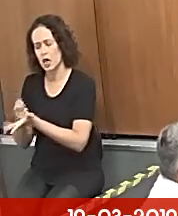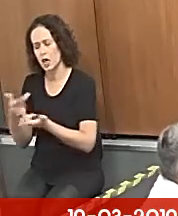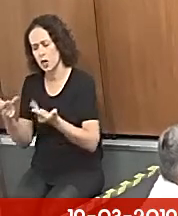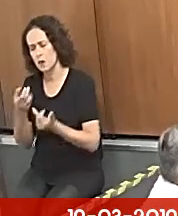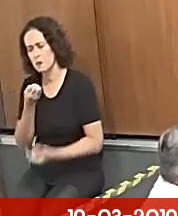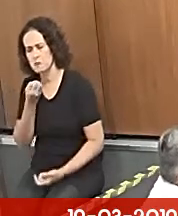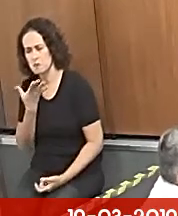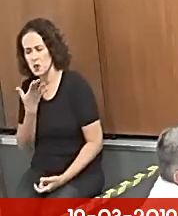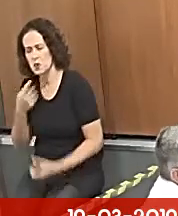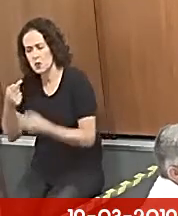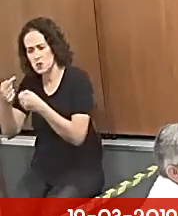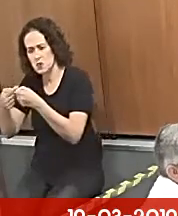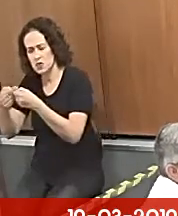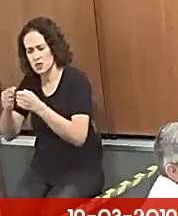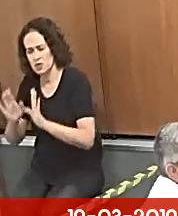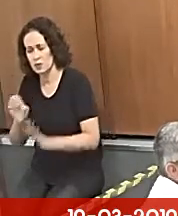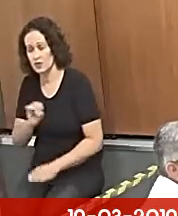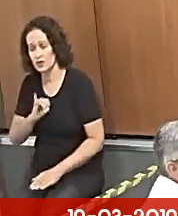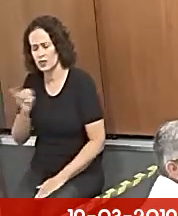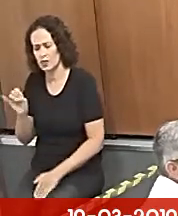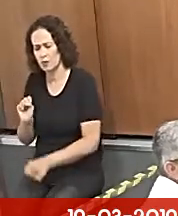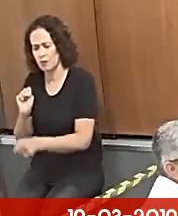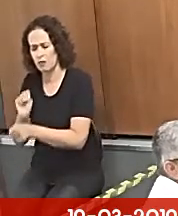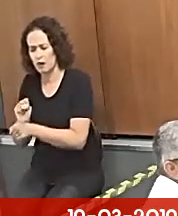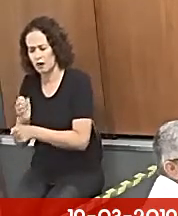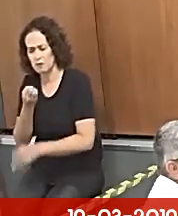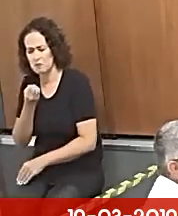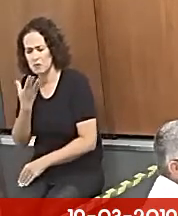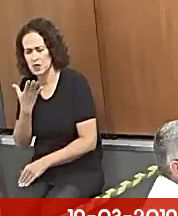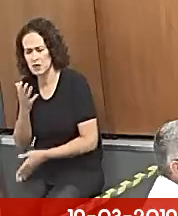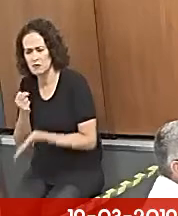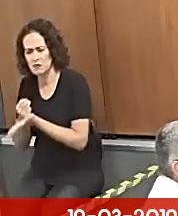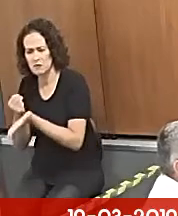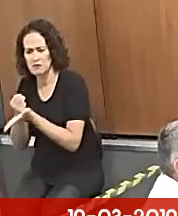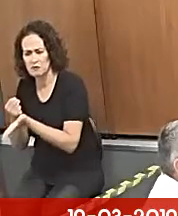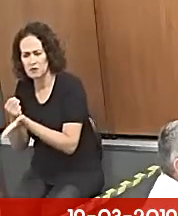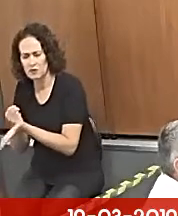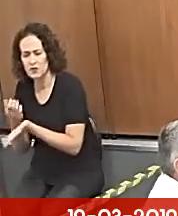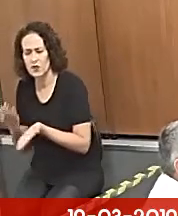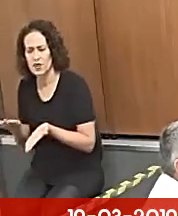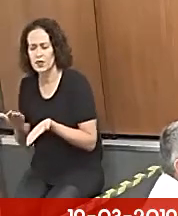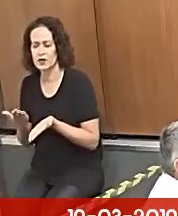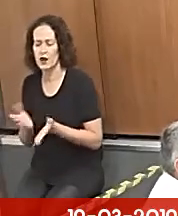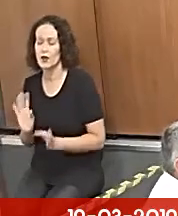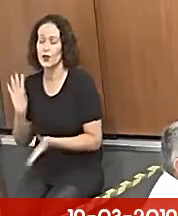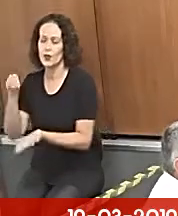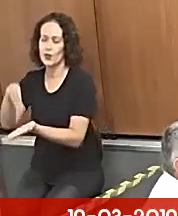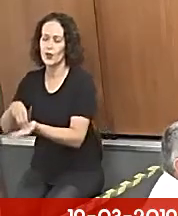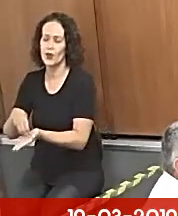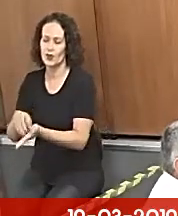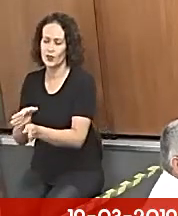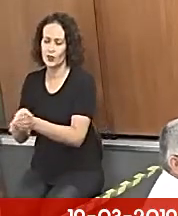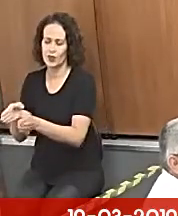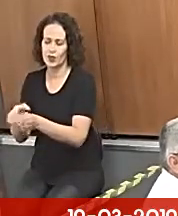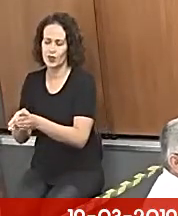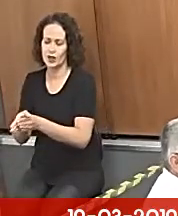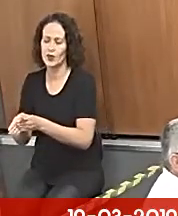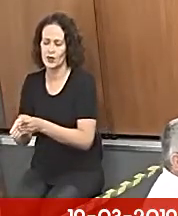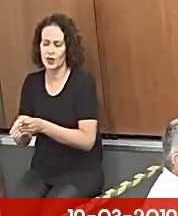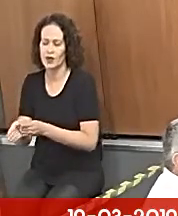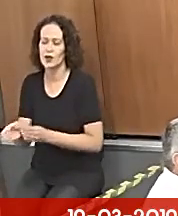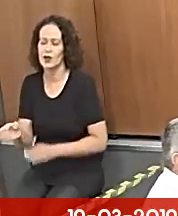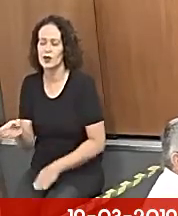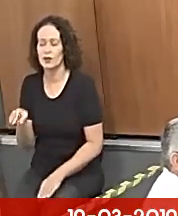naquele momento que não está trazendo benefício nenhum ele vai lá e me coloco o conselho municipal hibernando aí quando